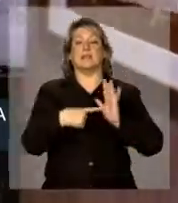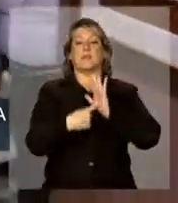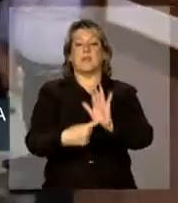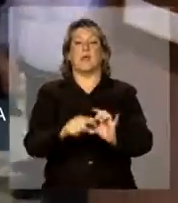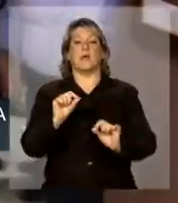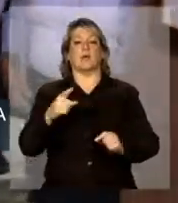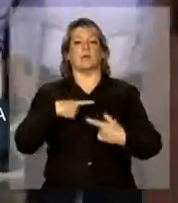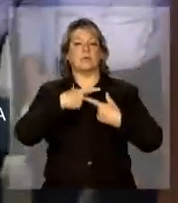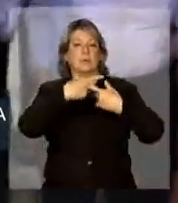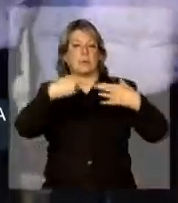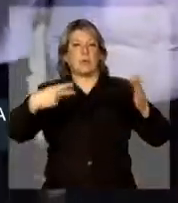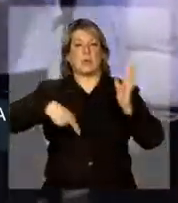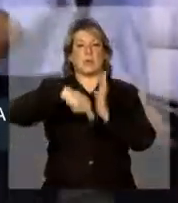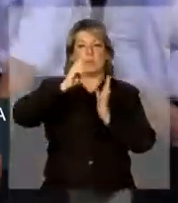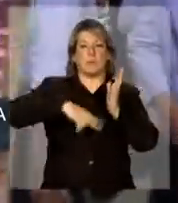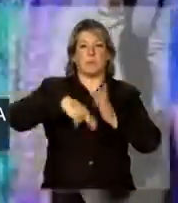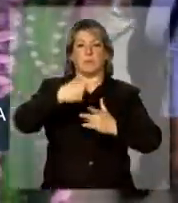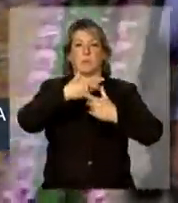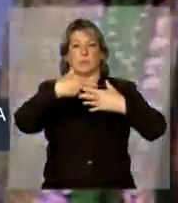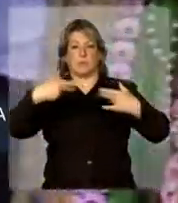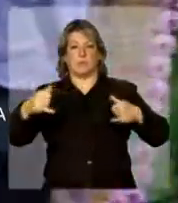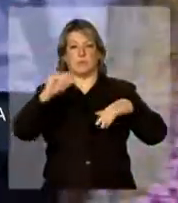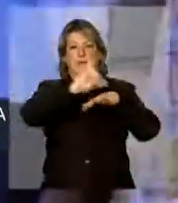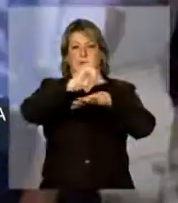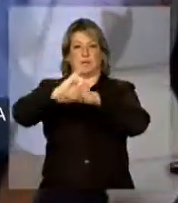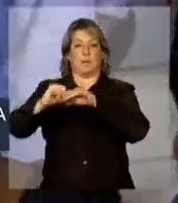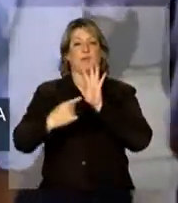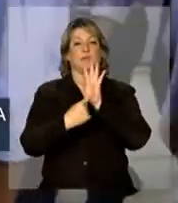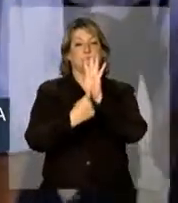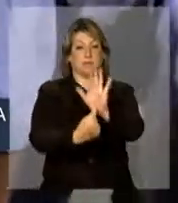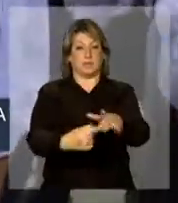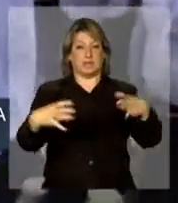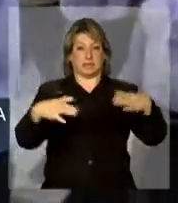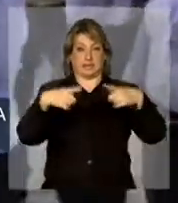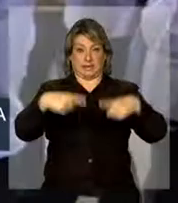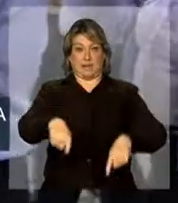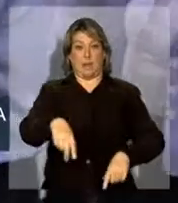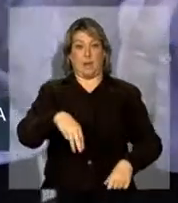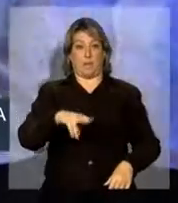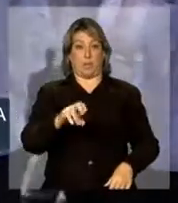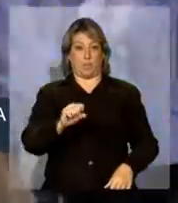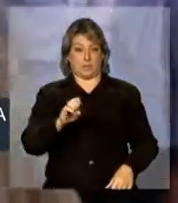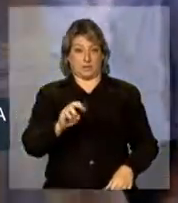descemos também dentro laildo do espaço cultural